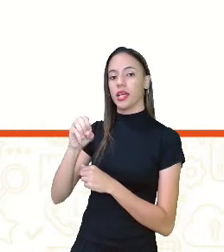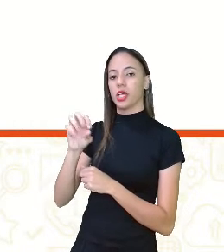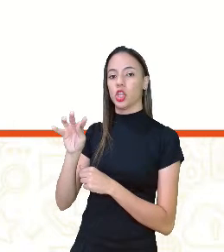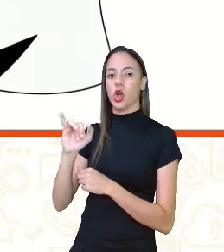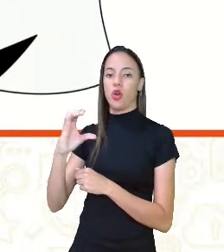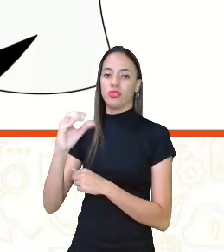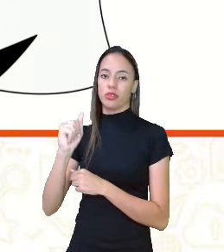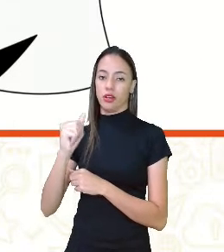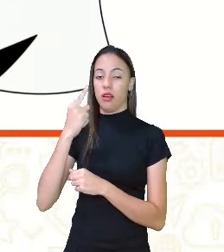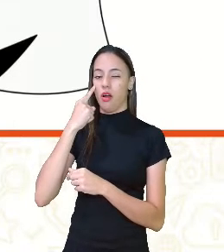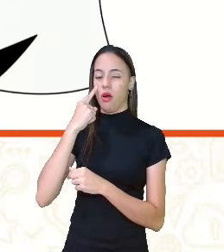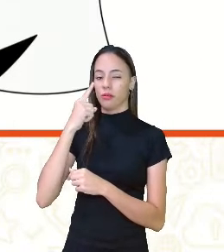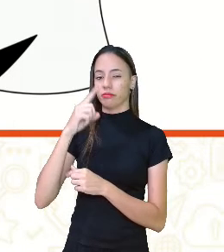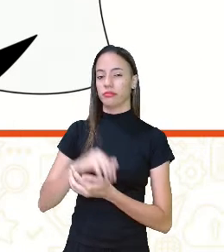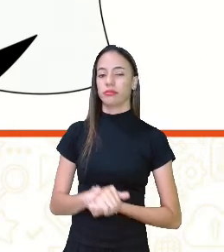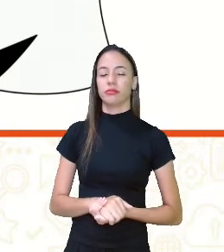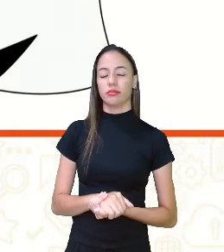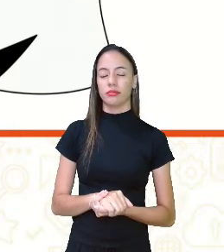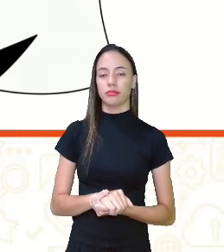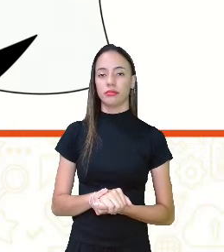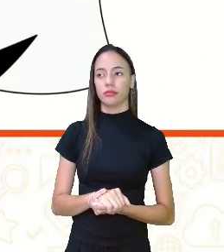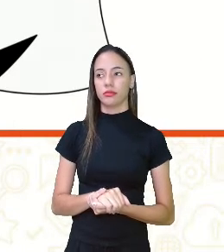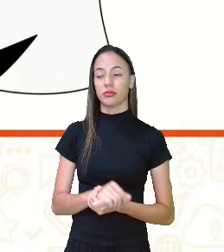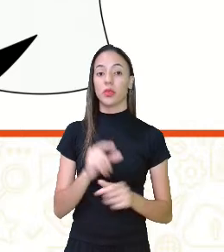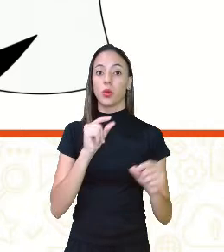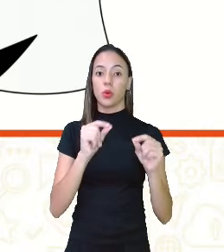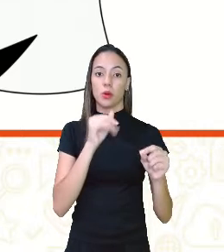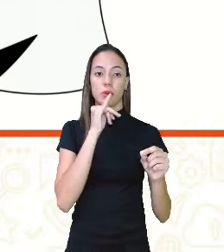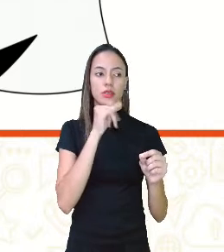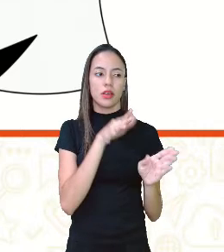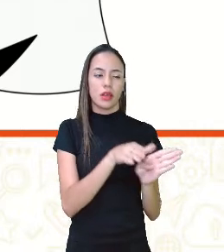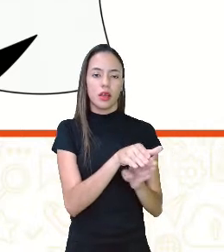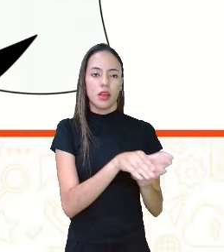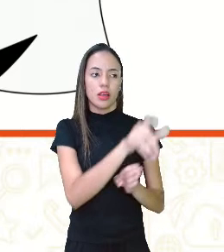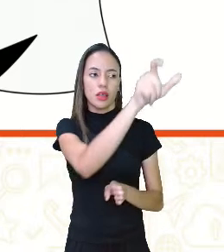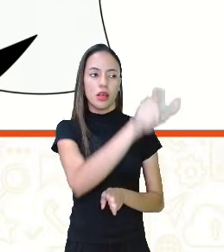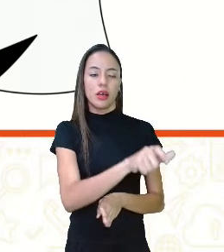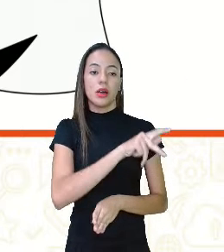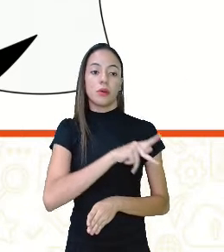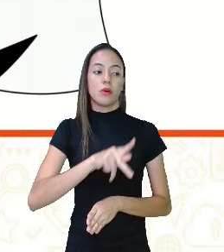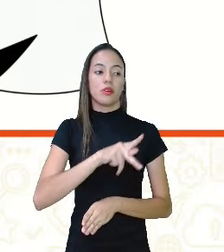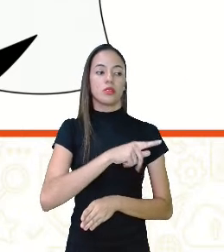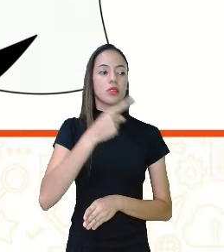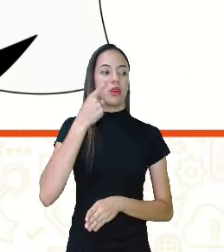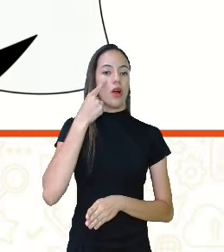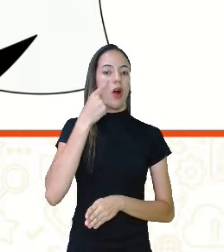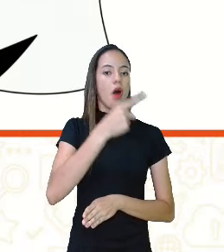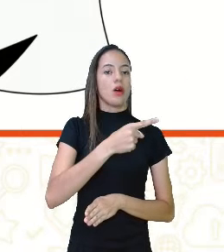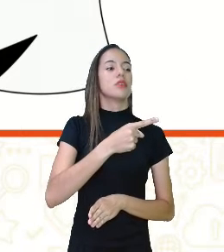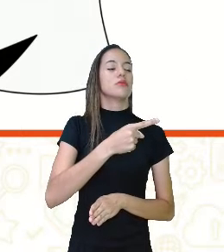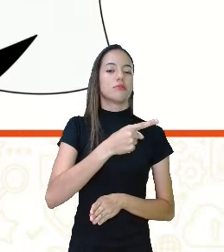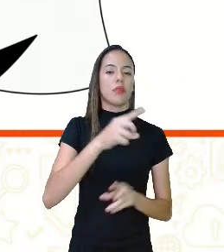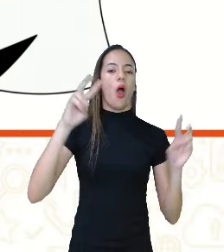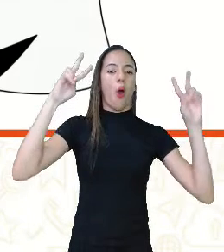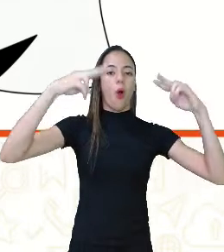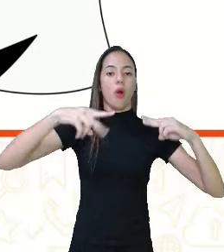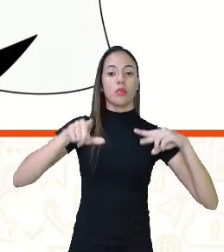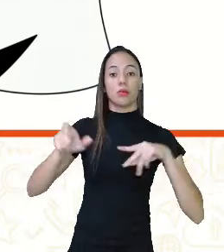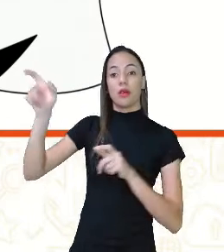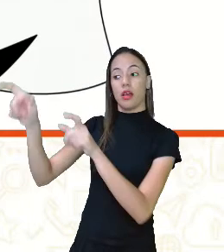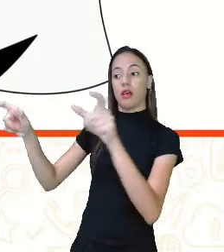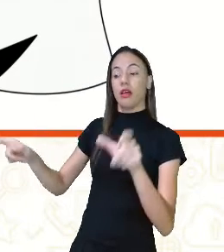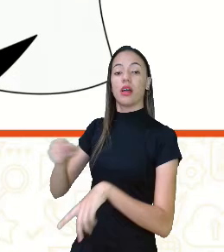um pouquinho, é auxiliar o professor no reconhecimento de seus estudantes e,